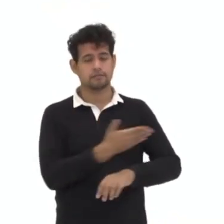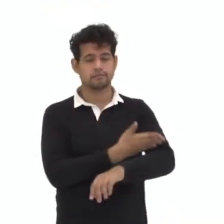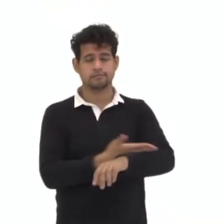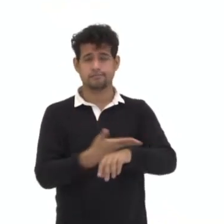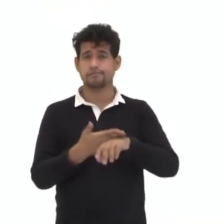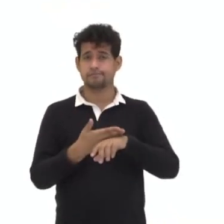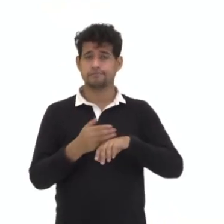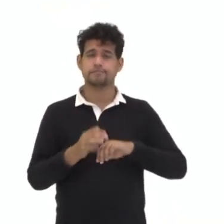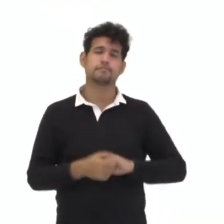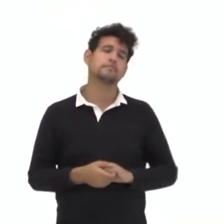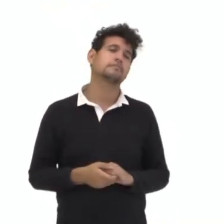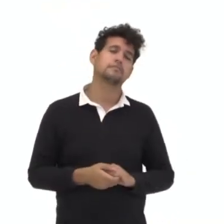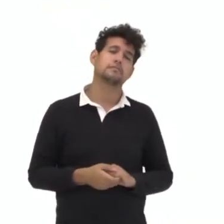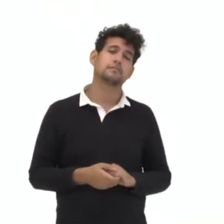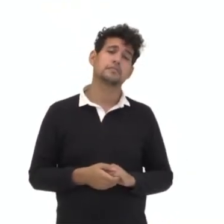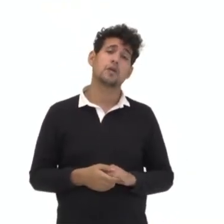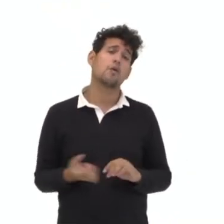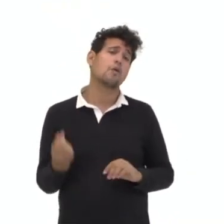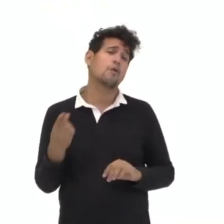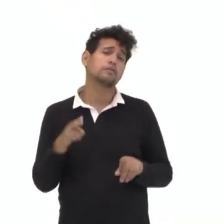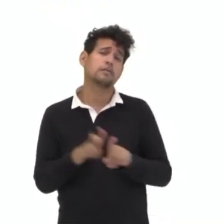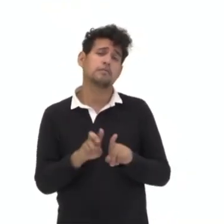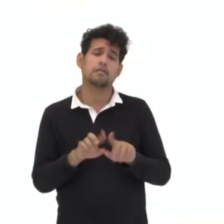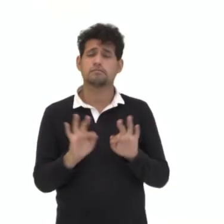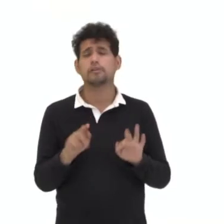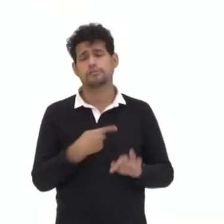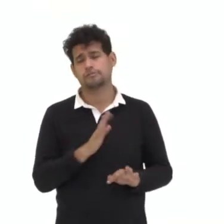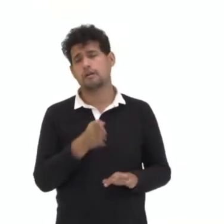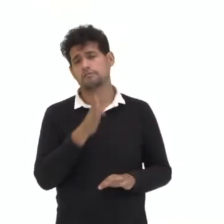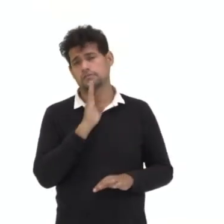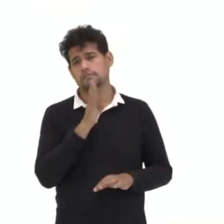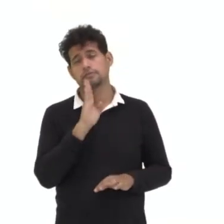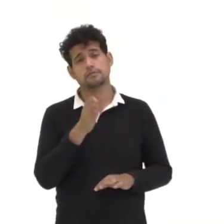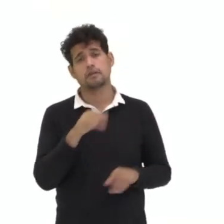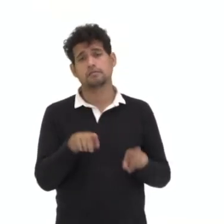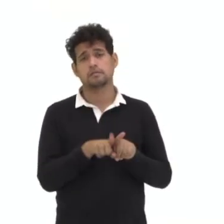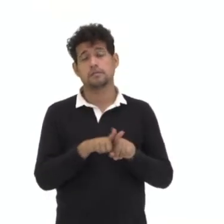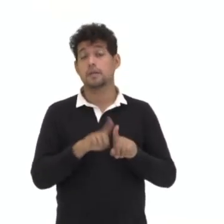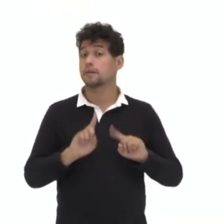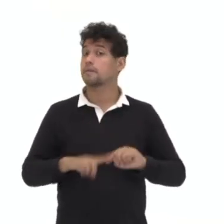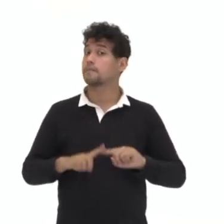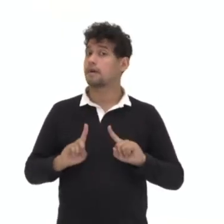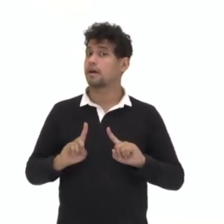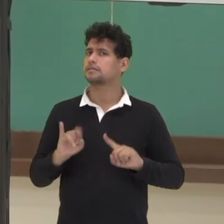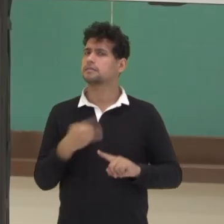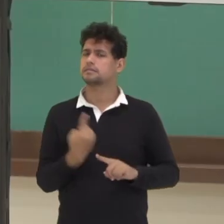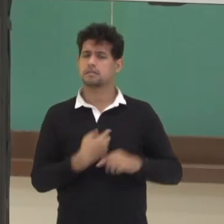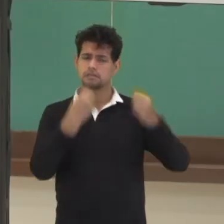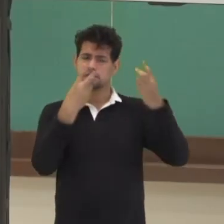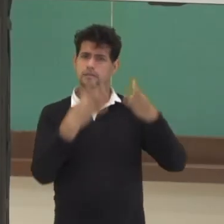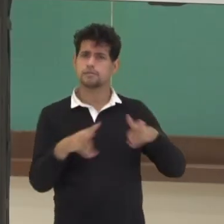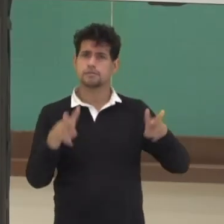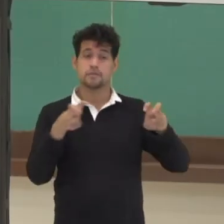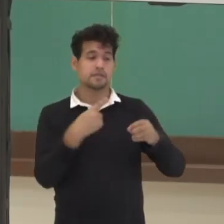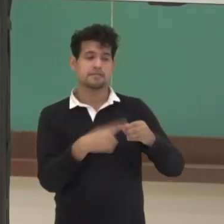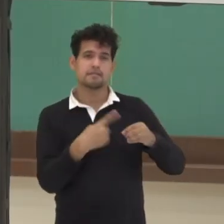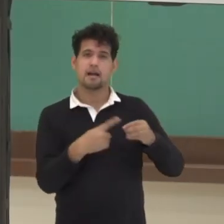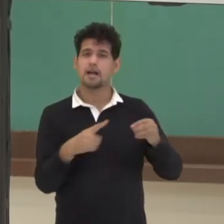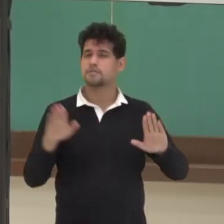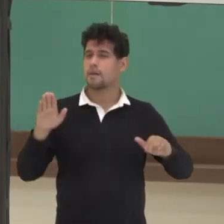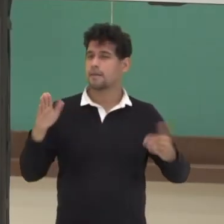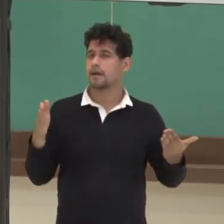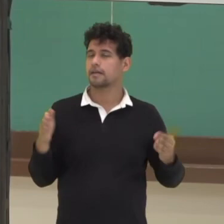frequentar, ou simplesmente que a gente conhece. E se a gente está falando de uma cidade, uma